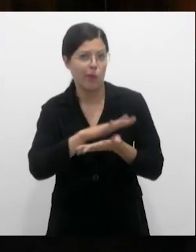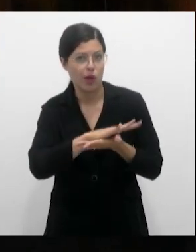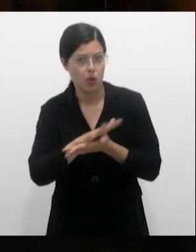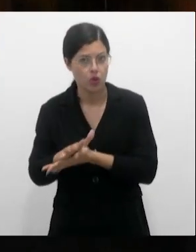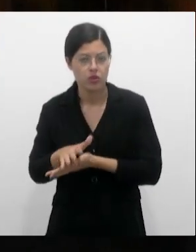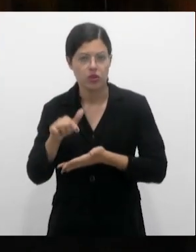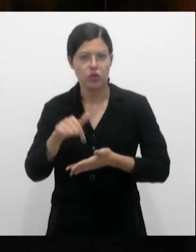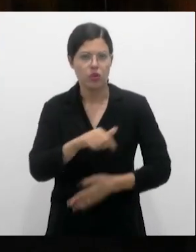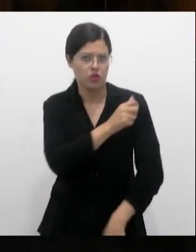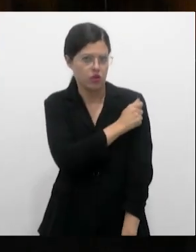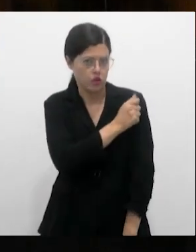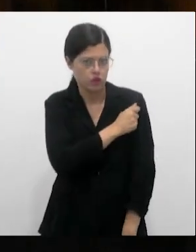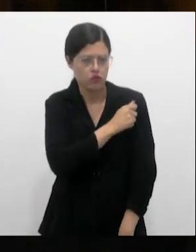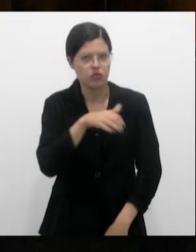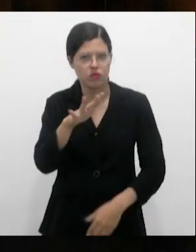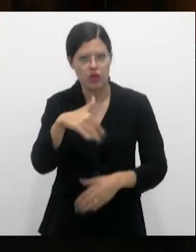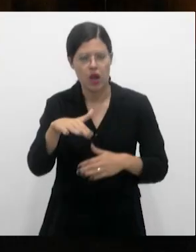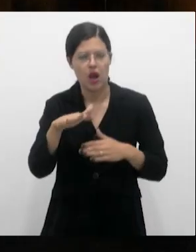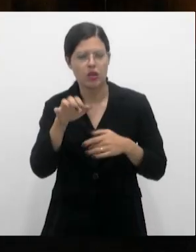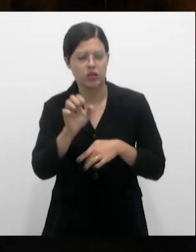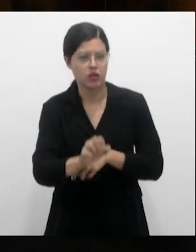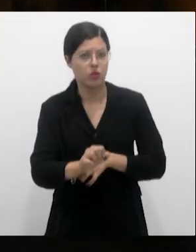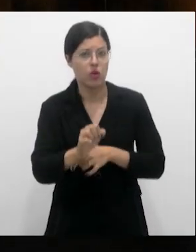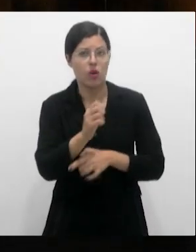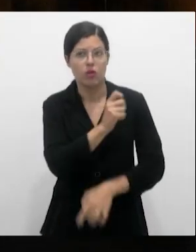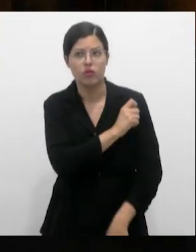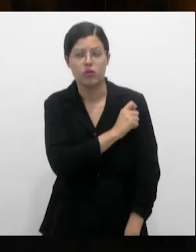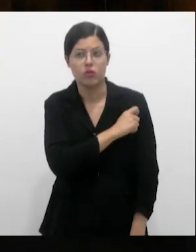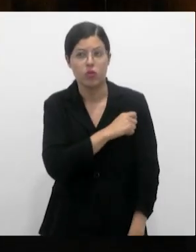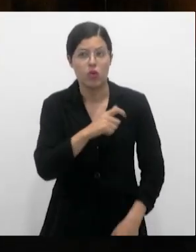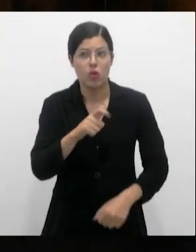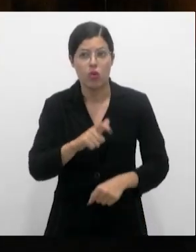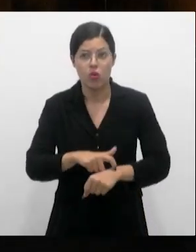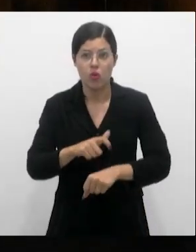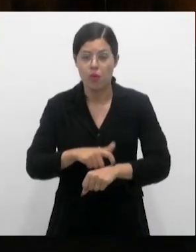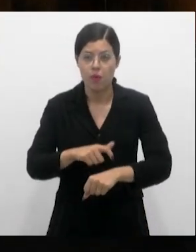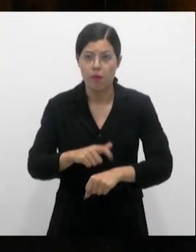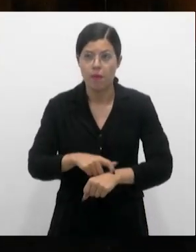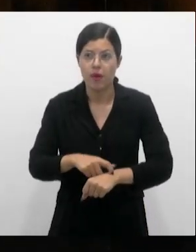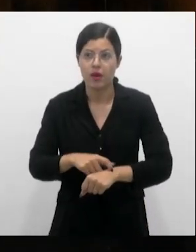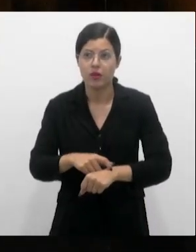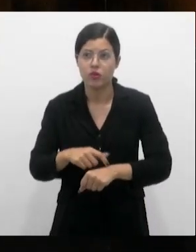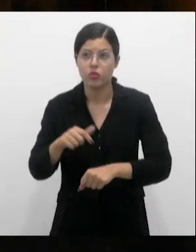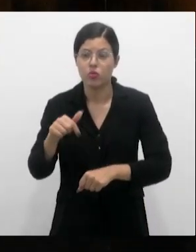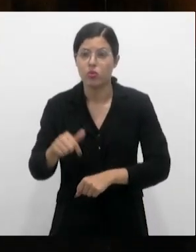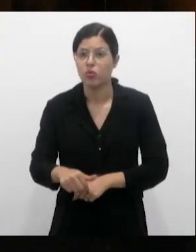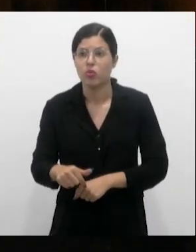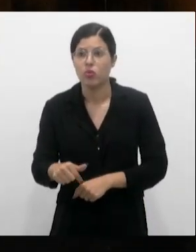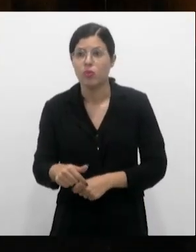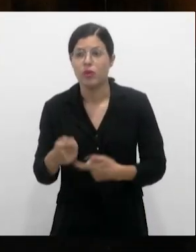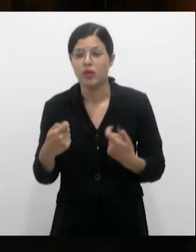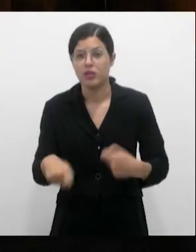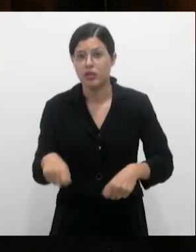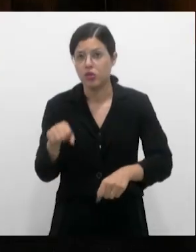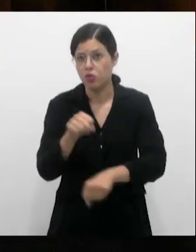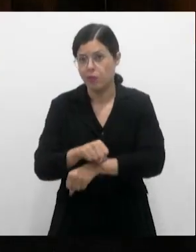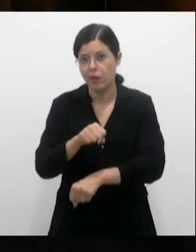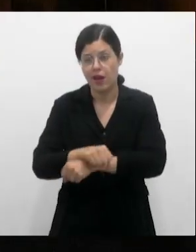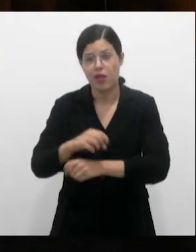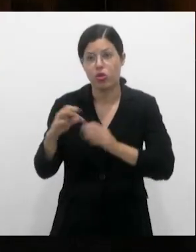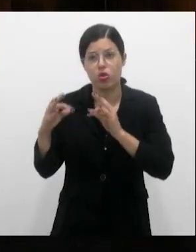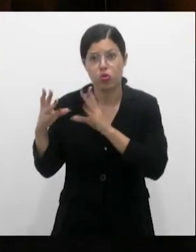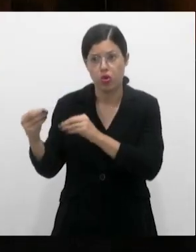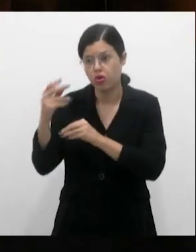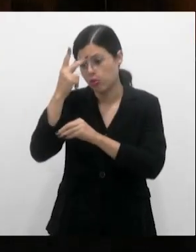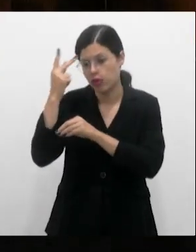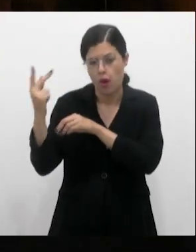estadual. Os alunos, no momento de rush, eles têm que esperar todo mundo entrar para depois entrar. Isso é